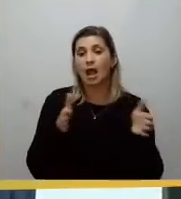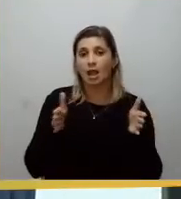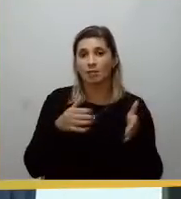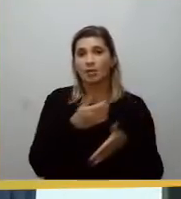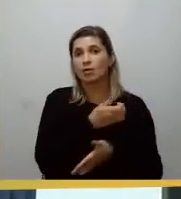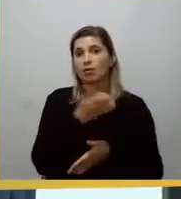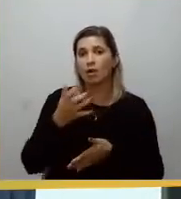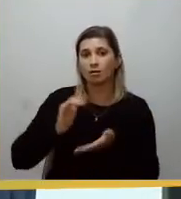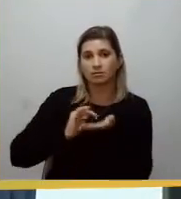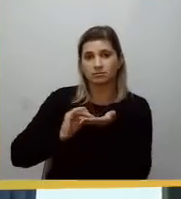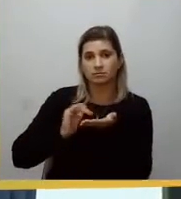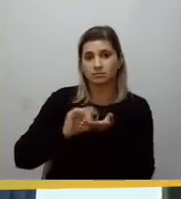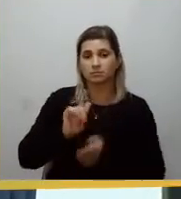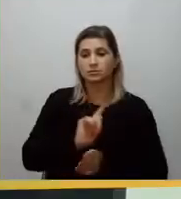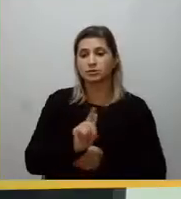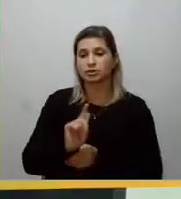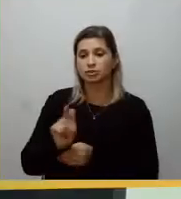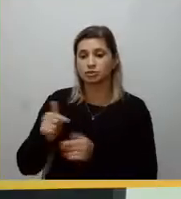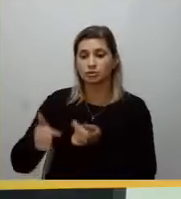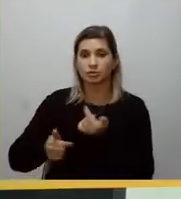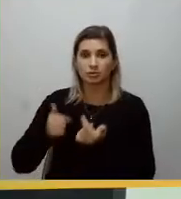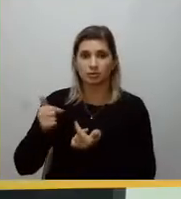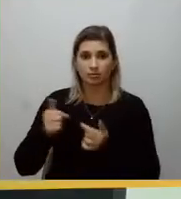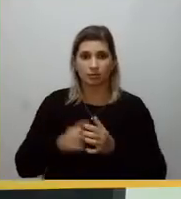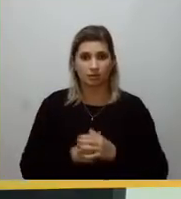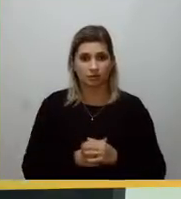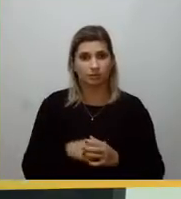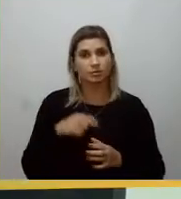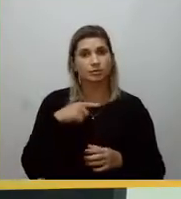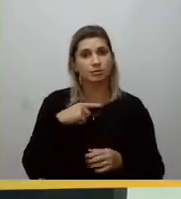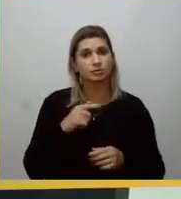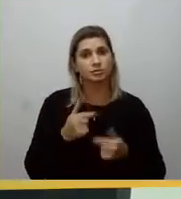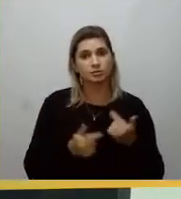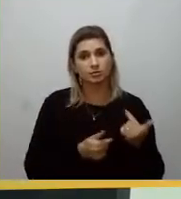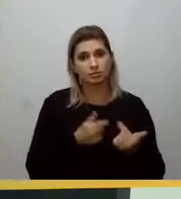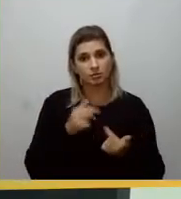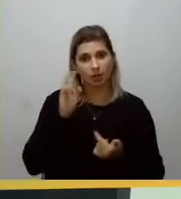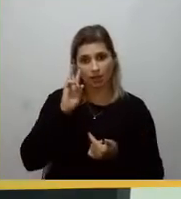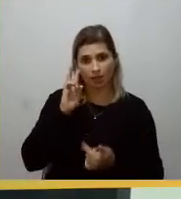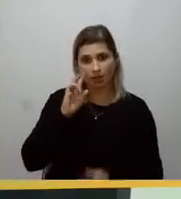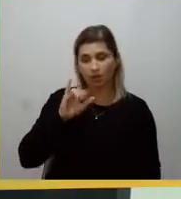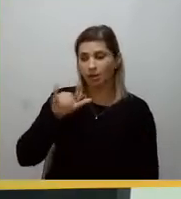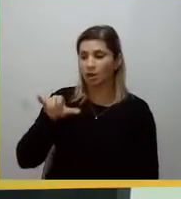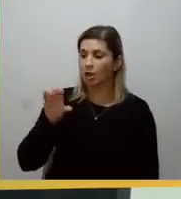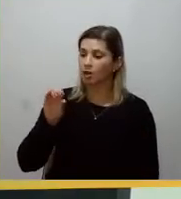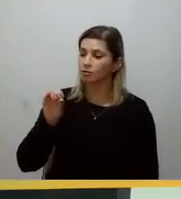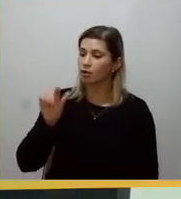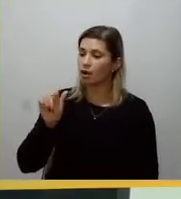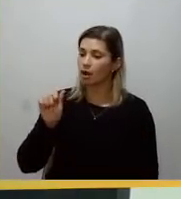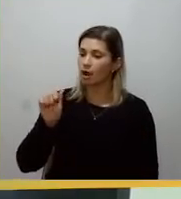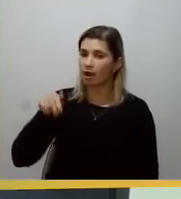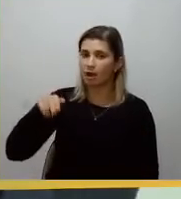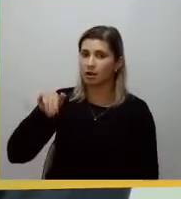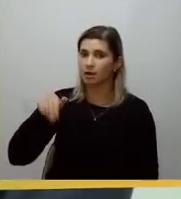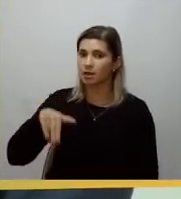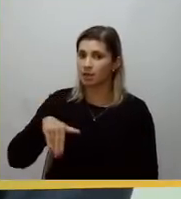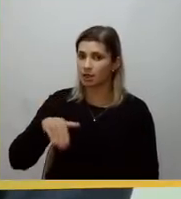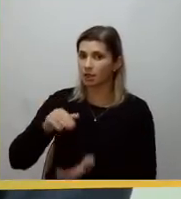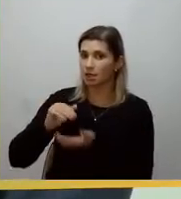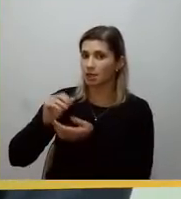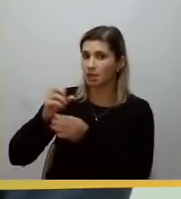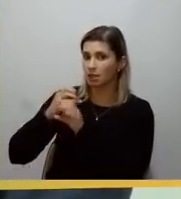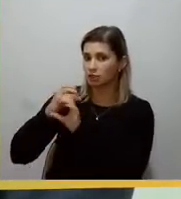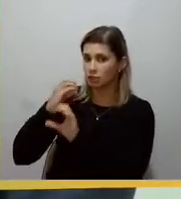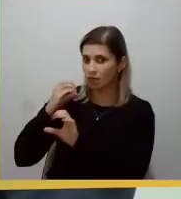gerenciava esse serviço? Era... Tinha um serviço, lembra do Joaquim, o engenheiro Joaquim? Era ele que era o responsável